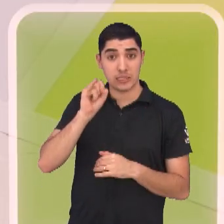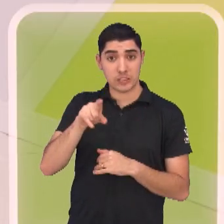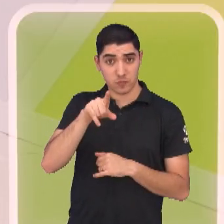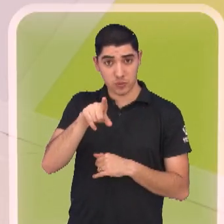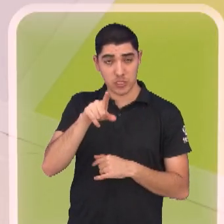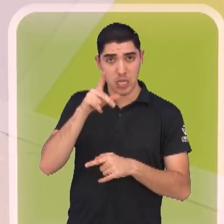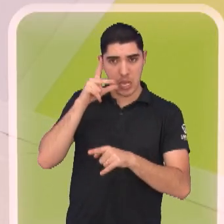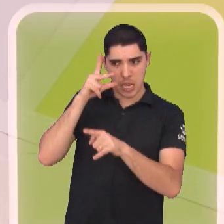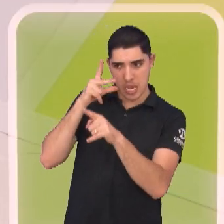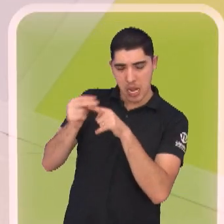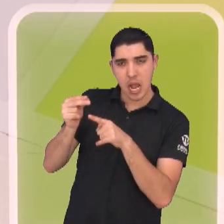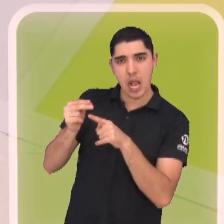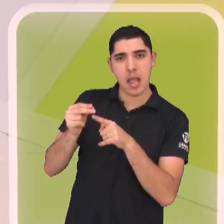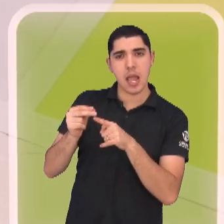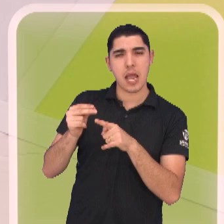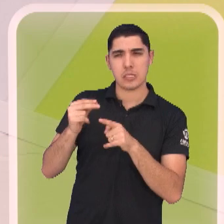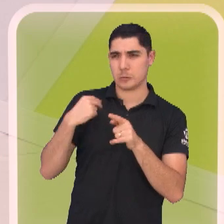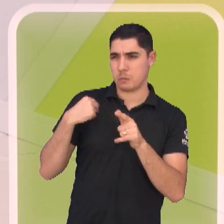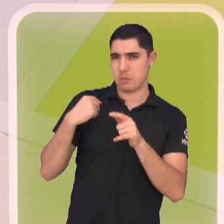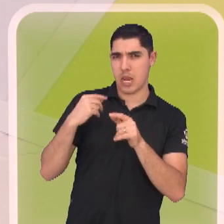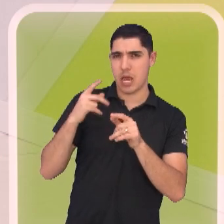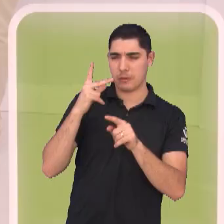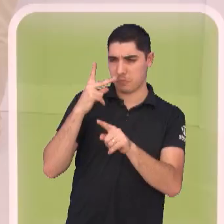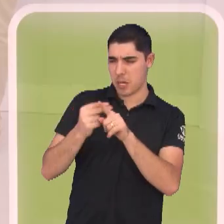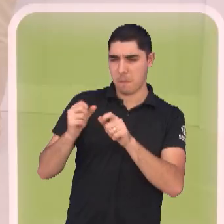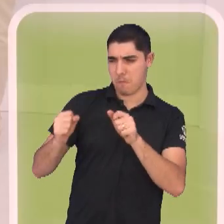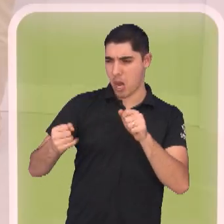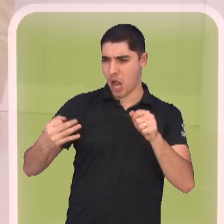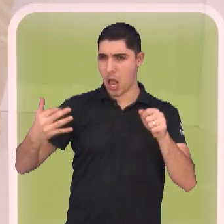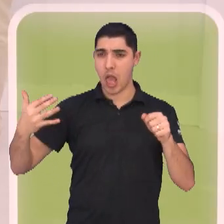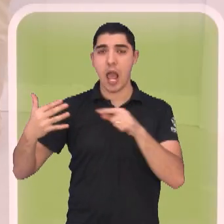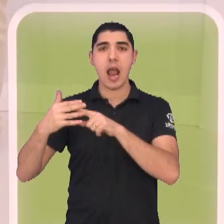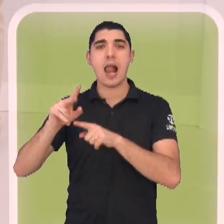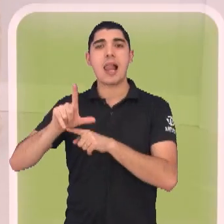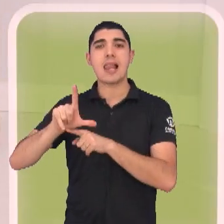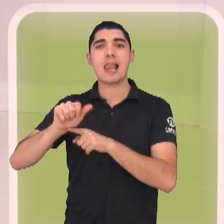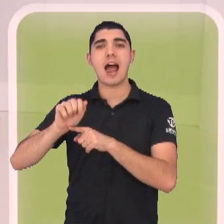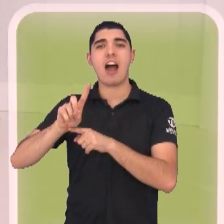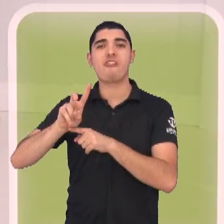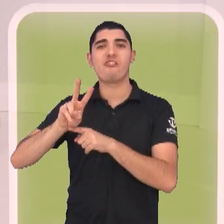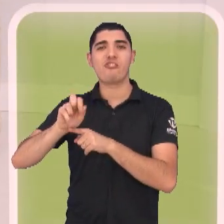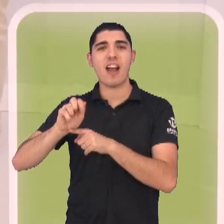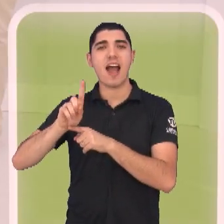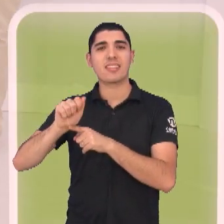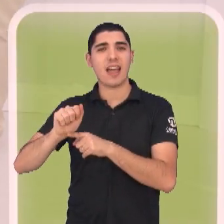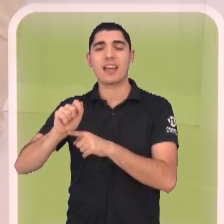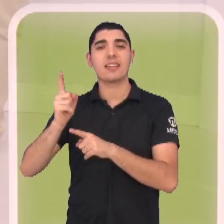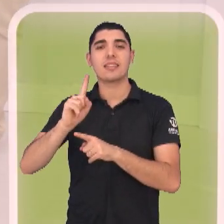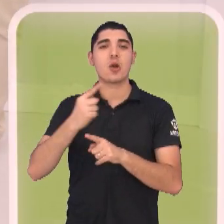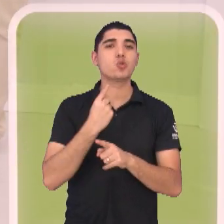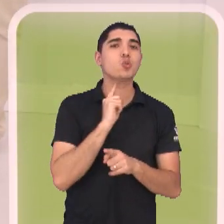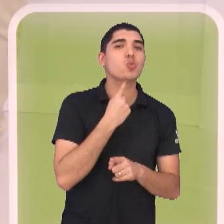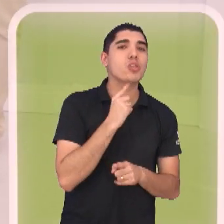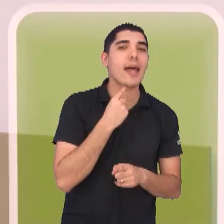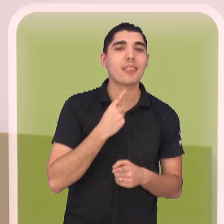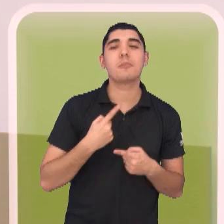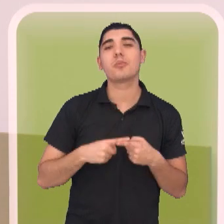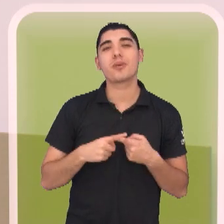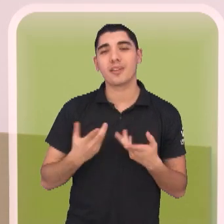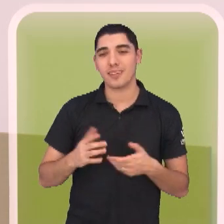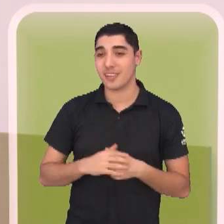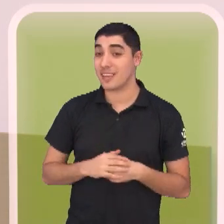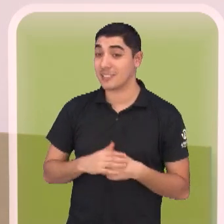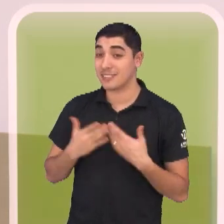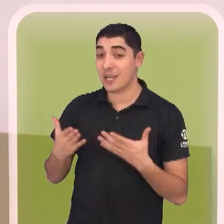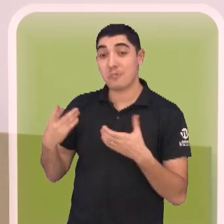numa partida com uma vitória elástica é uma vitória de lavada e não de uma sujada por exemplo Porque eu tive tá